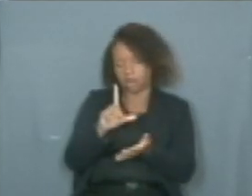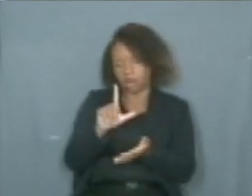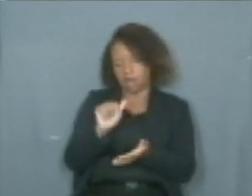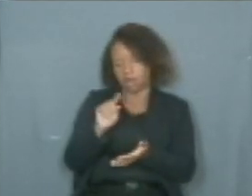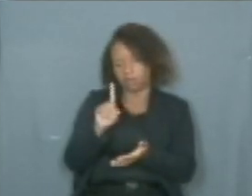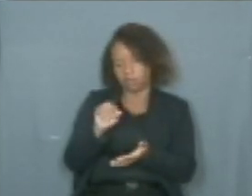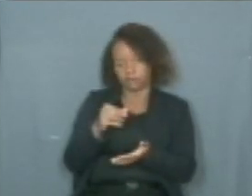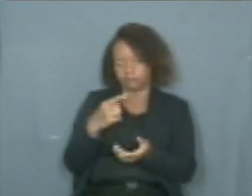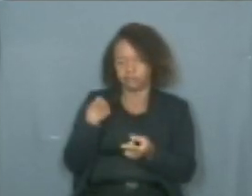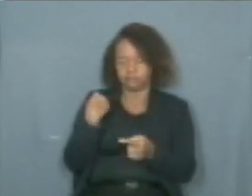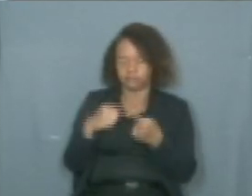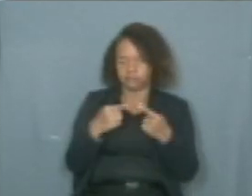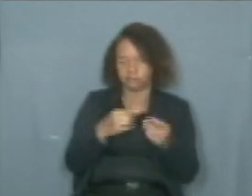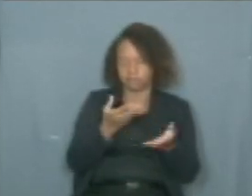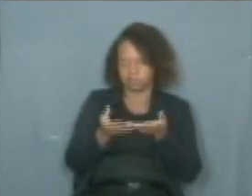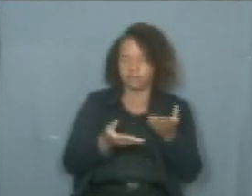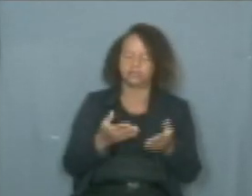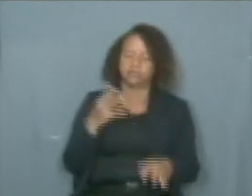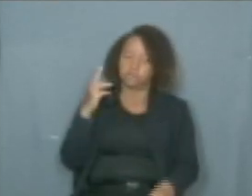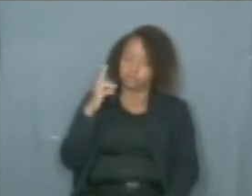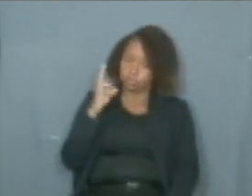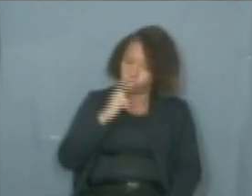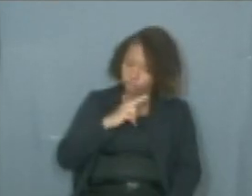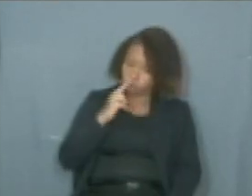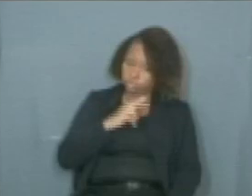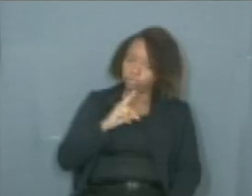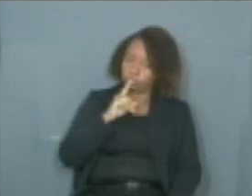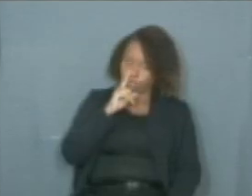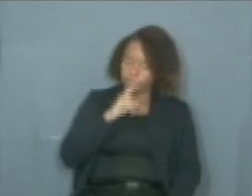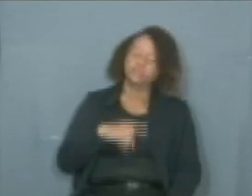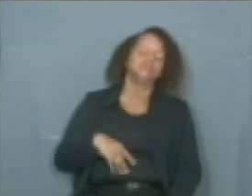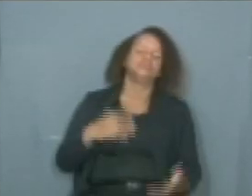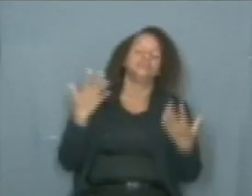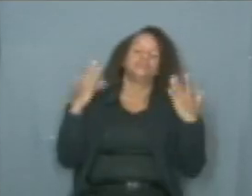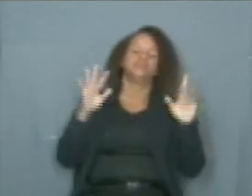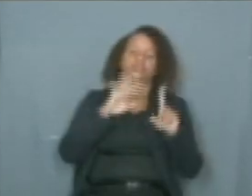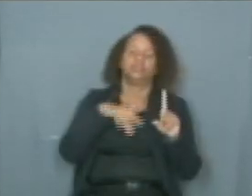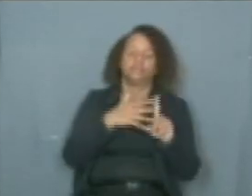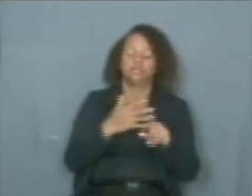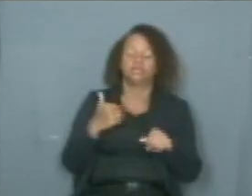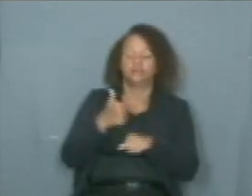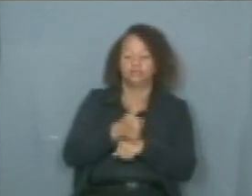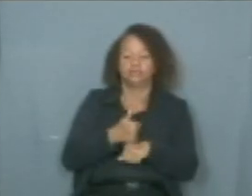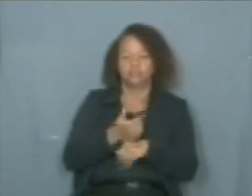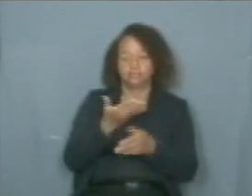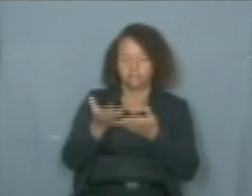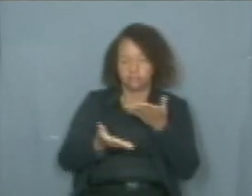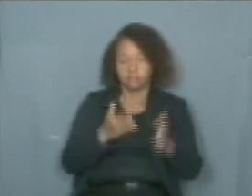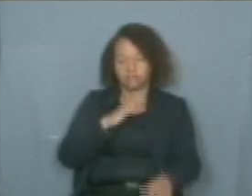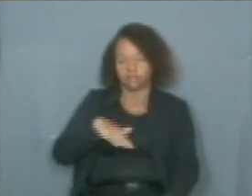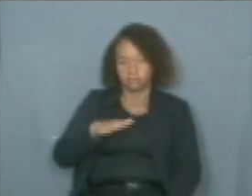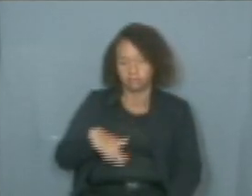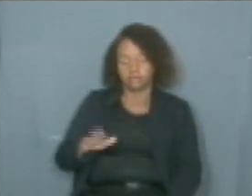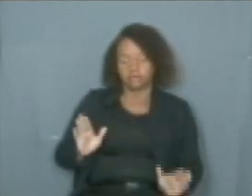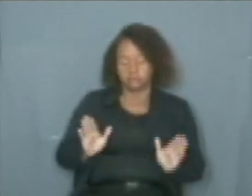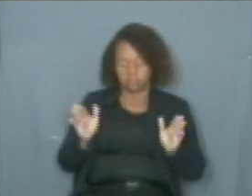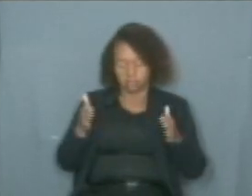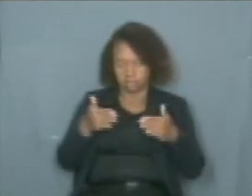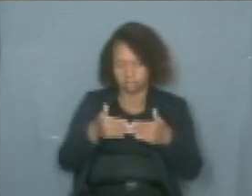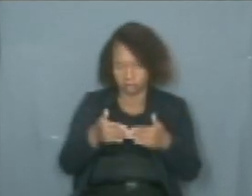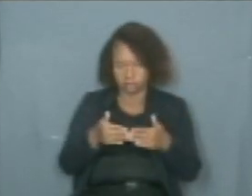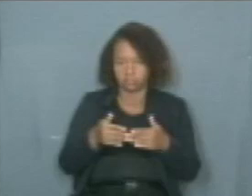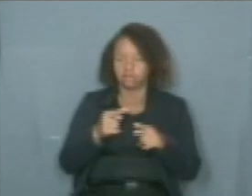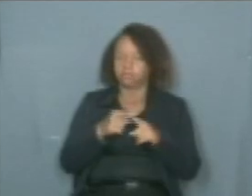acontecido e é muito grave. Então, os nossos aplausos e a homenagem aos profissionais que atendem as crianças dentro do espectro